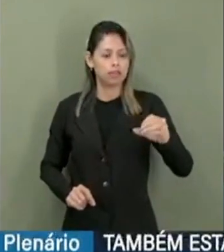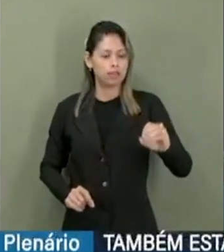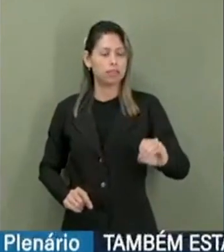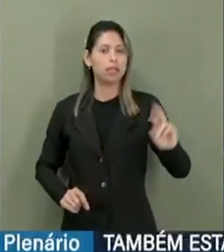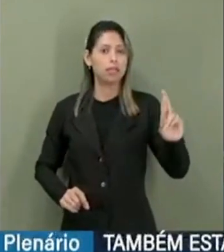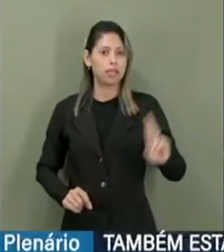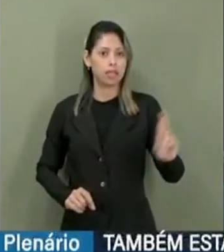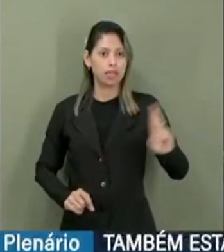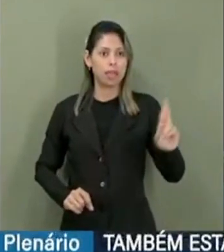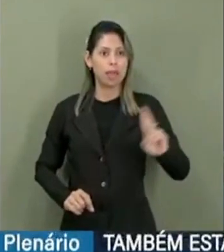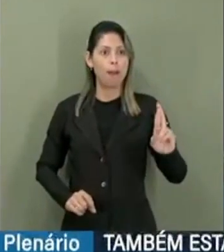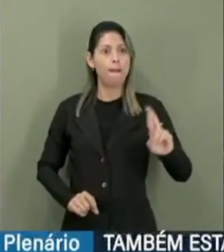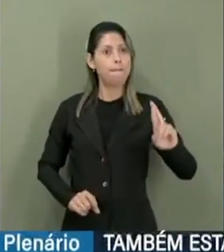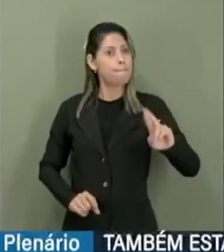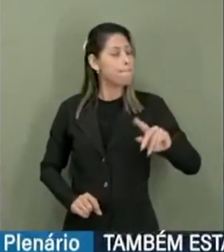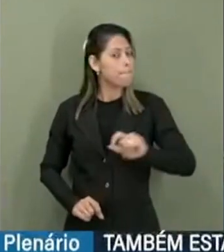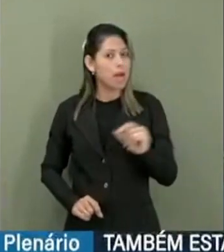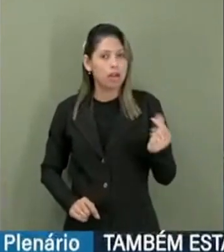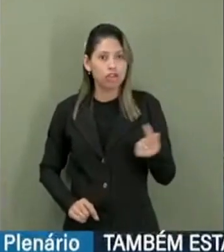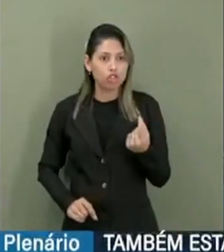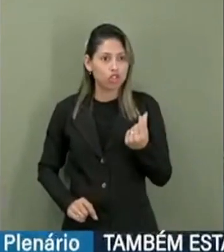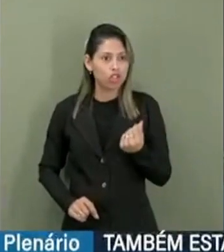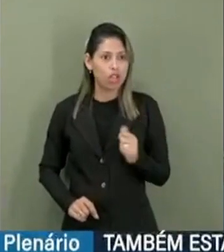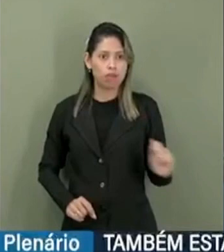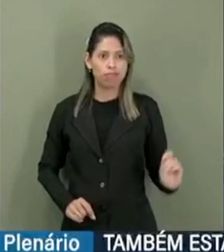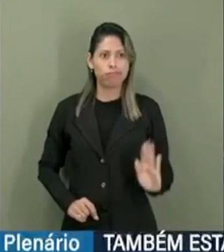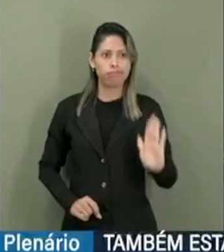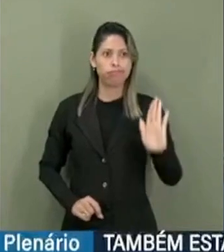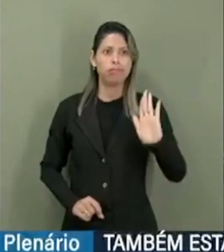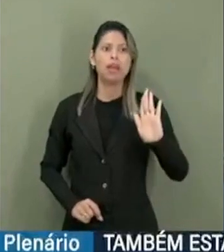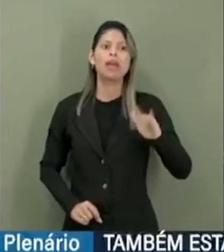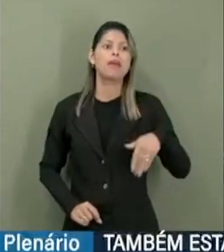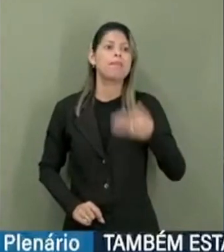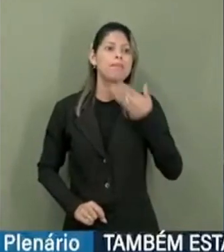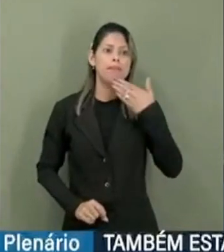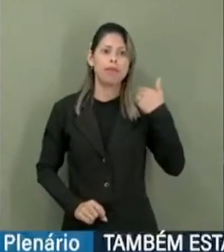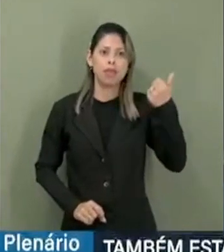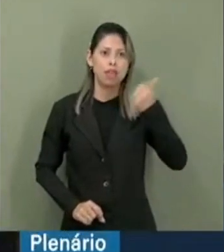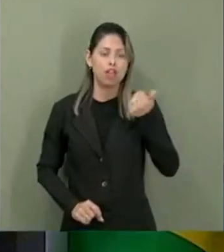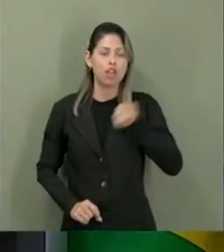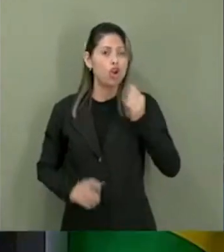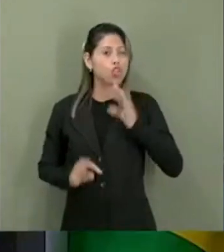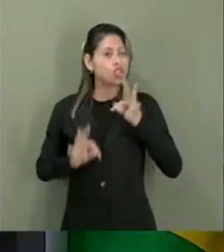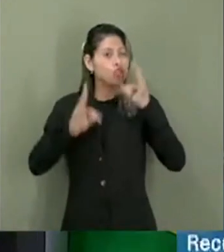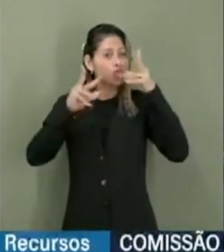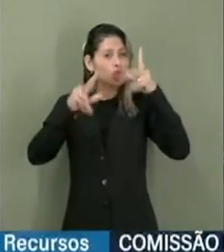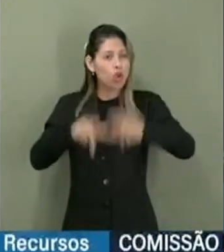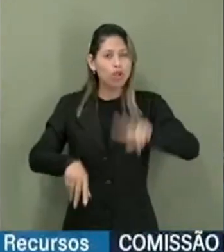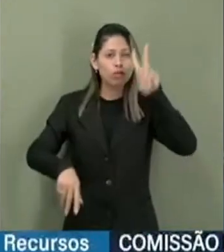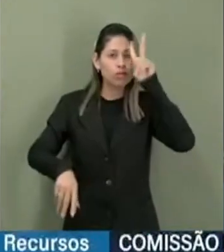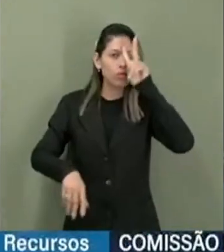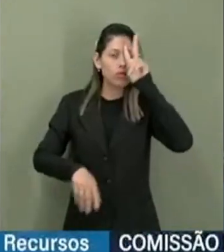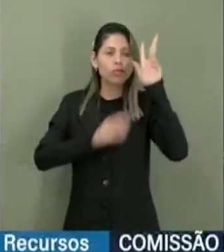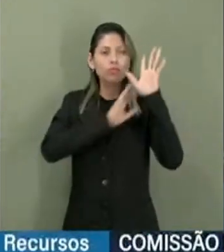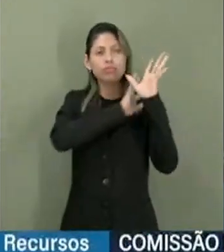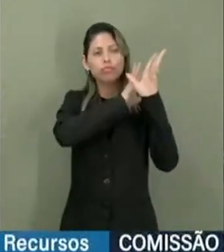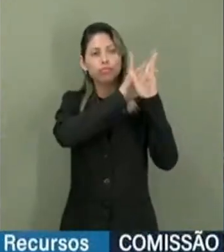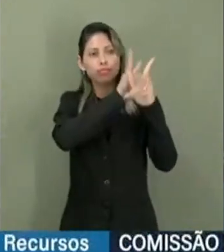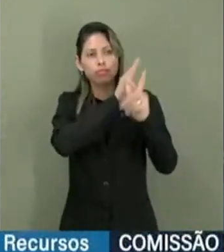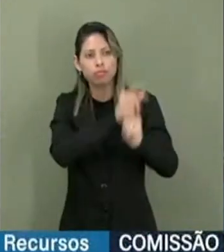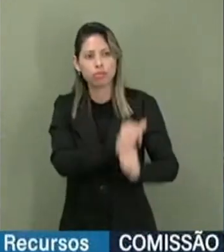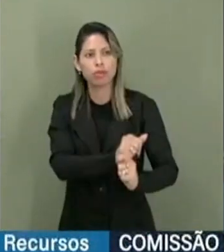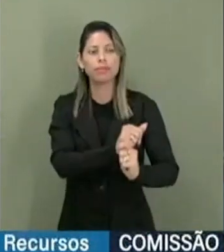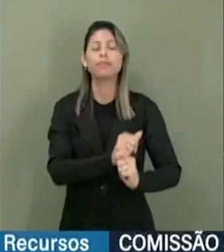o maior da história mas de 21 milhões de famílias já receberam o